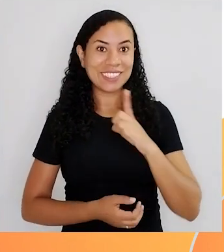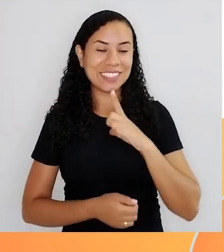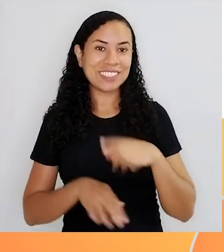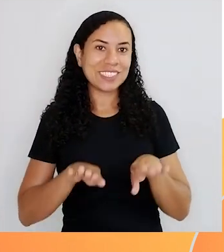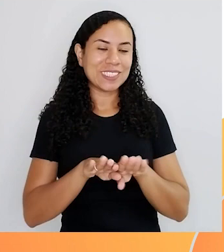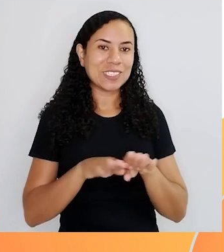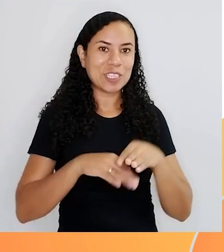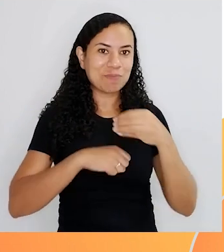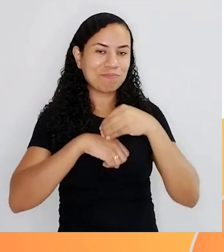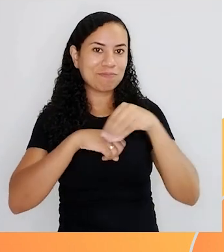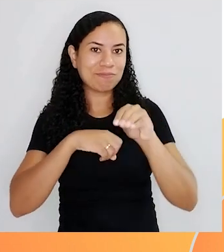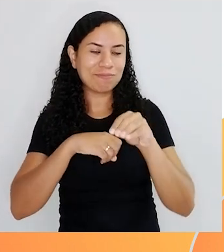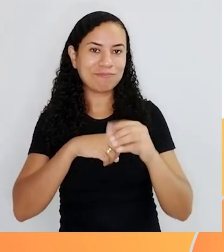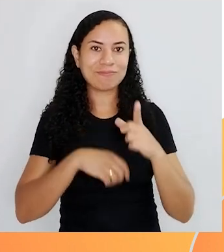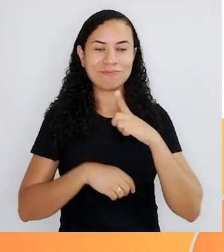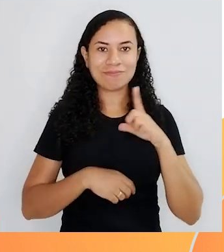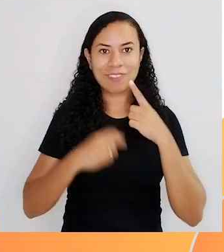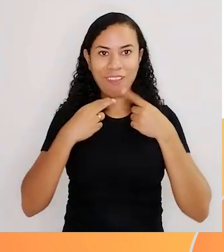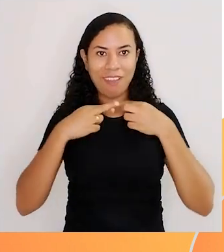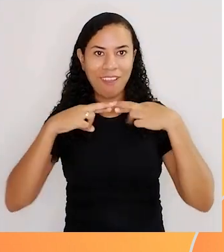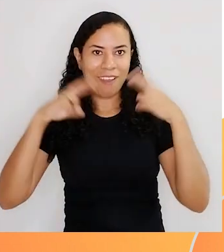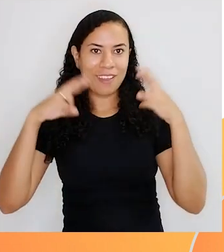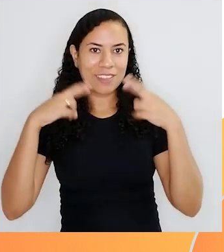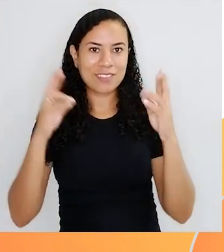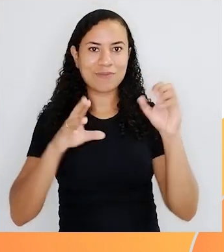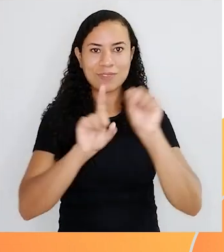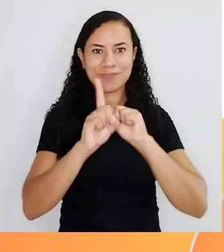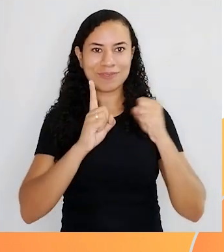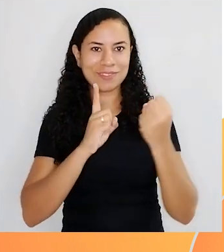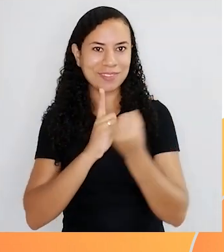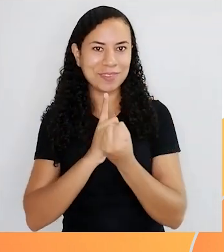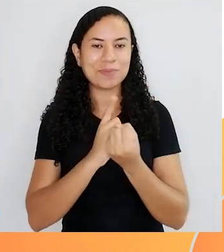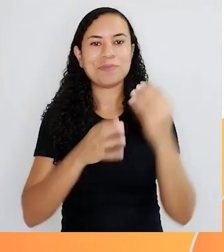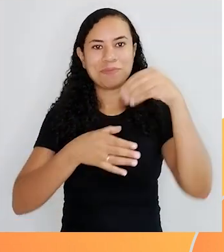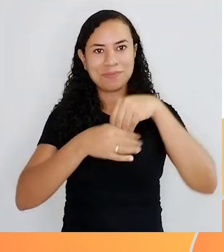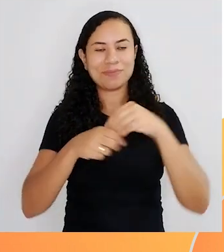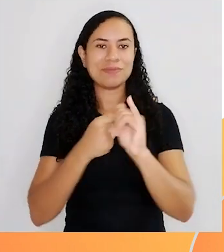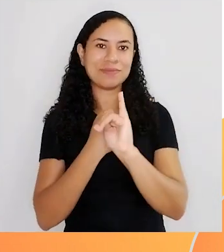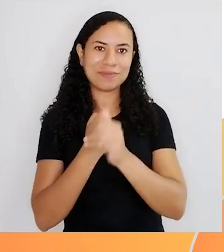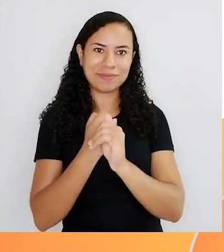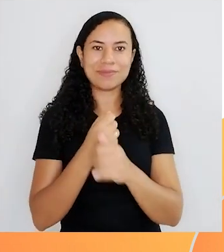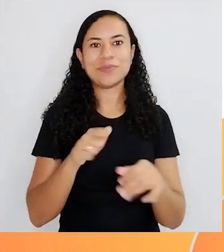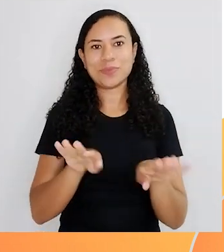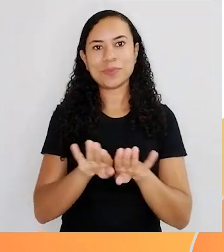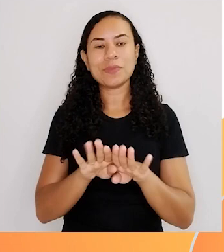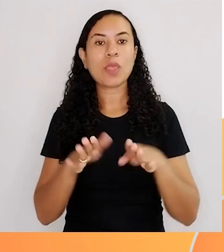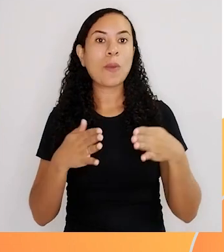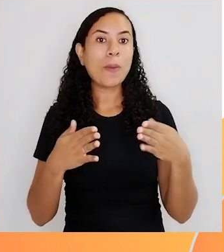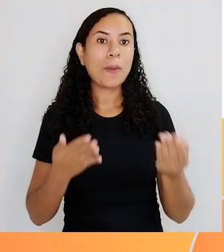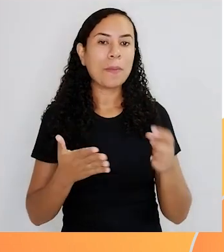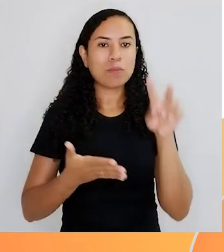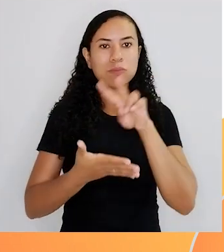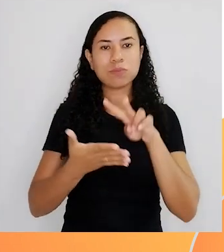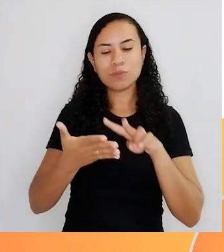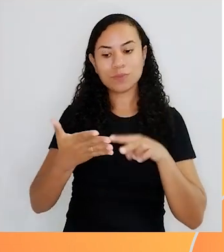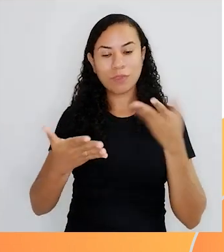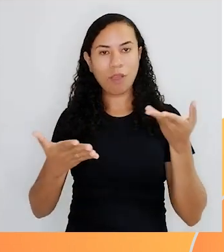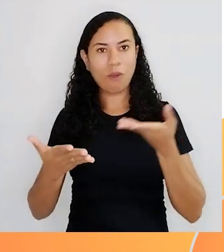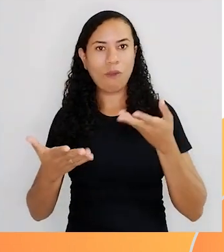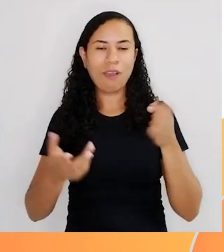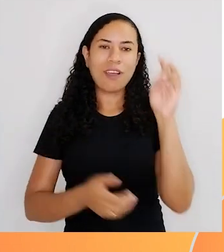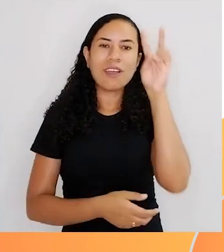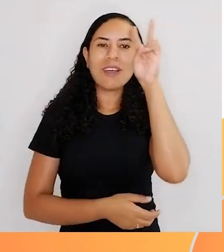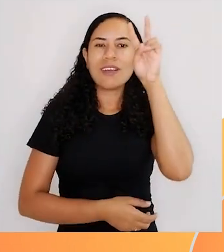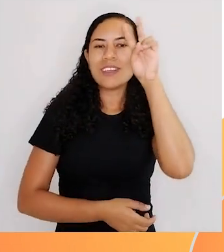crítica social nas crônicas. Mas, afinal, nessa crônica lida era uma vez, o que o